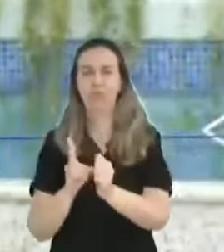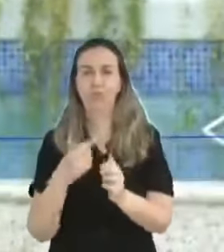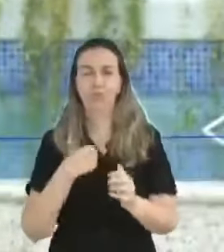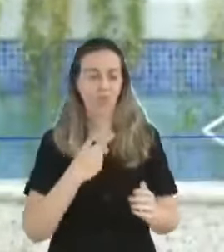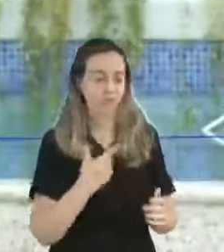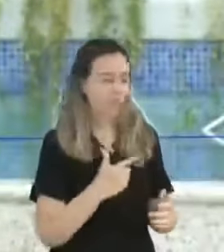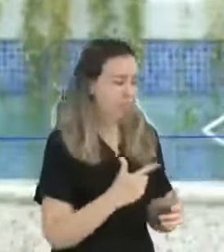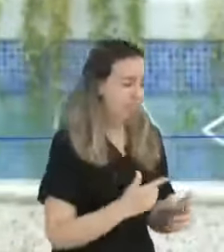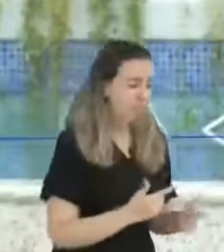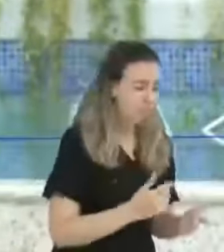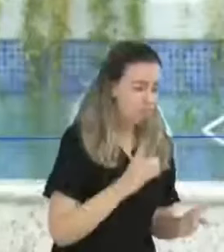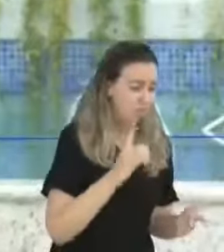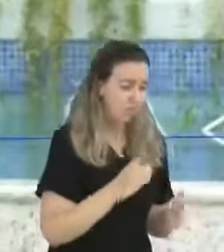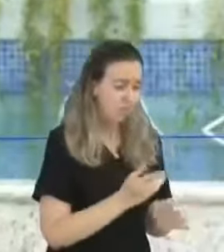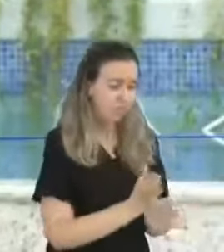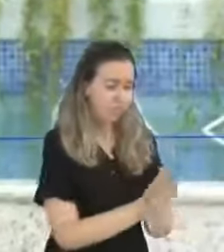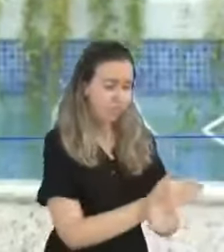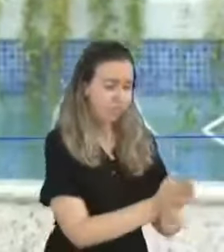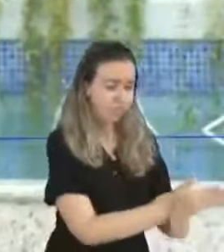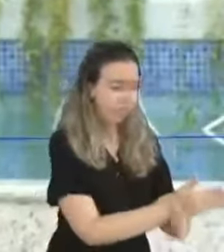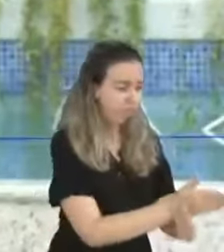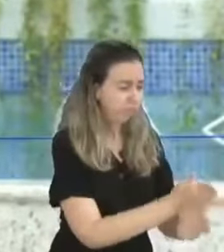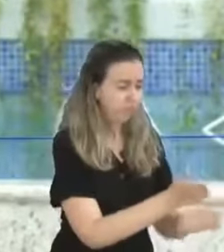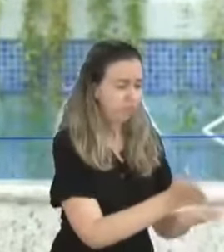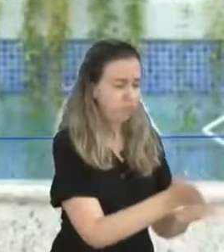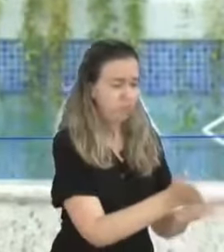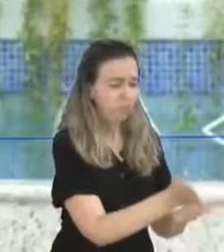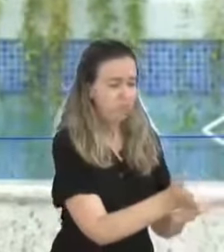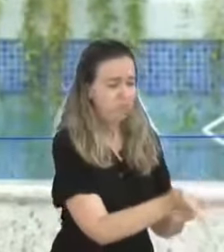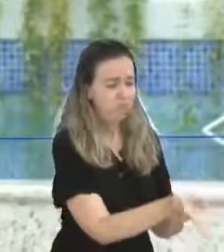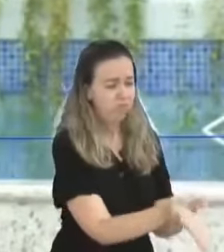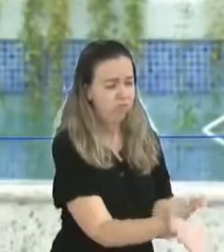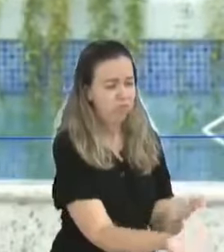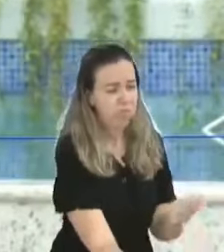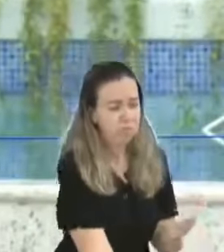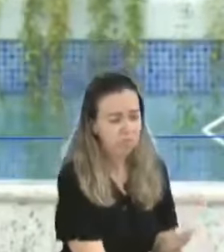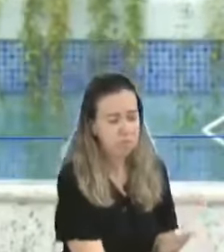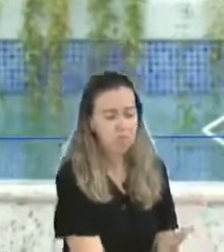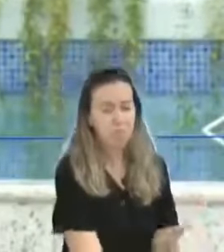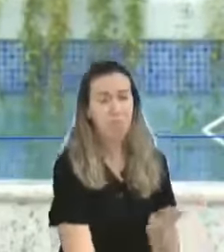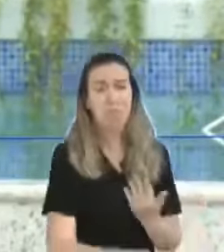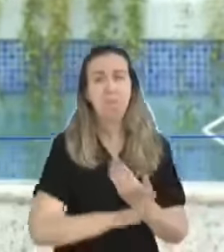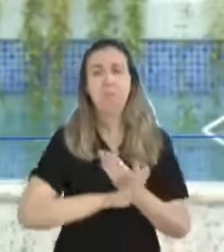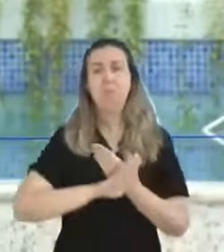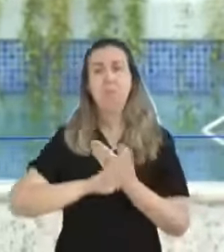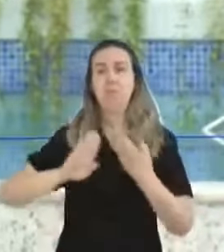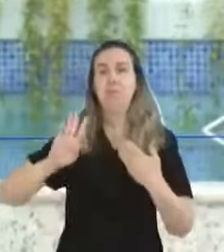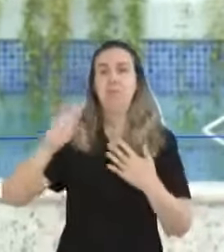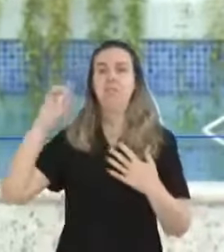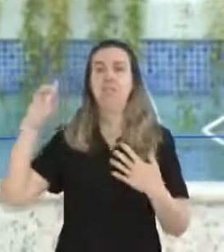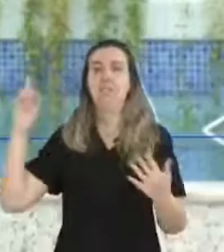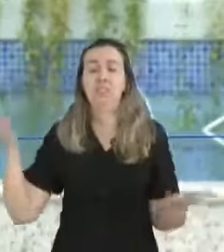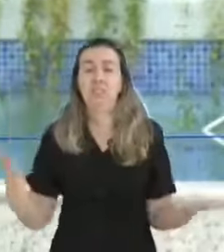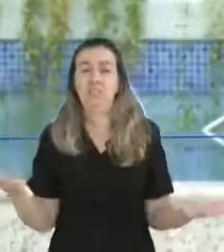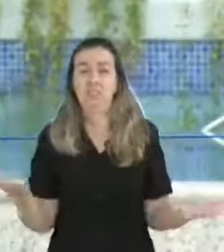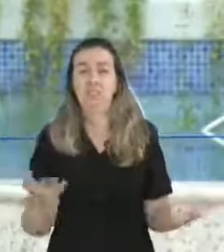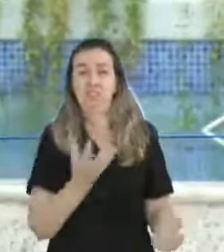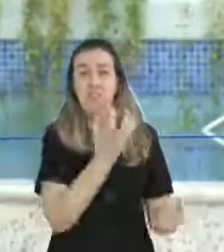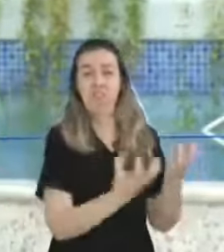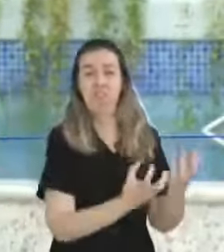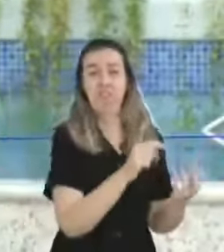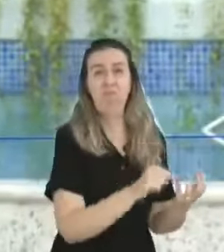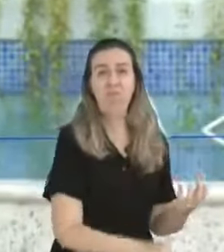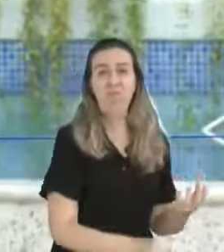um caminho que, se ele não pegar imediatamente uma conversão, ele poderá parar no